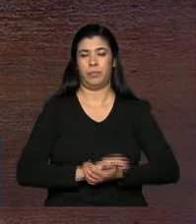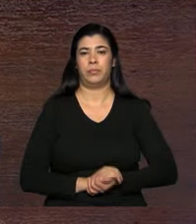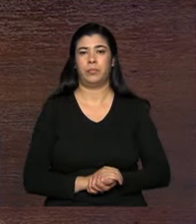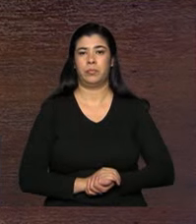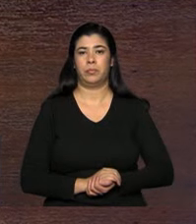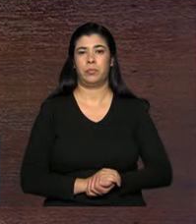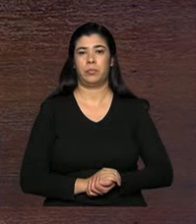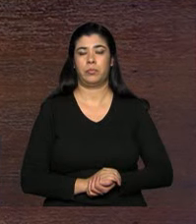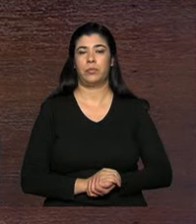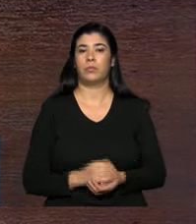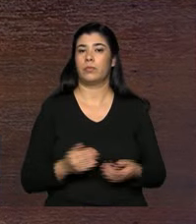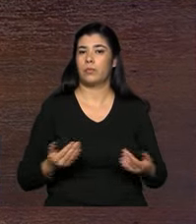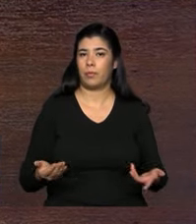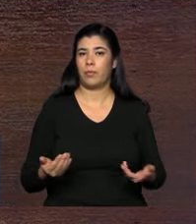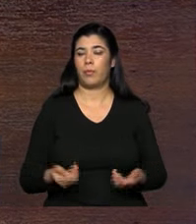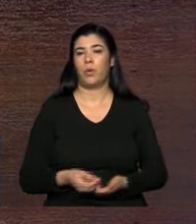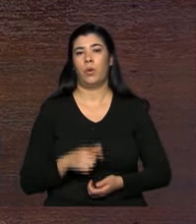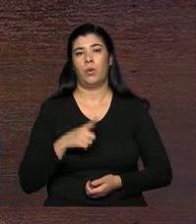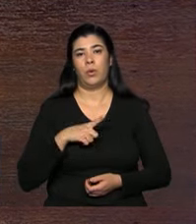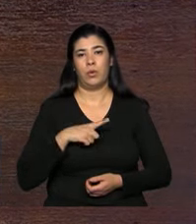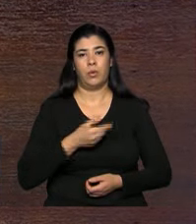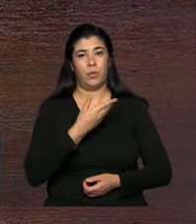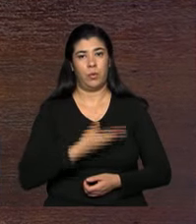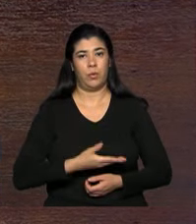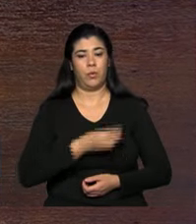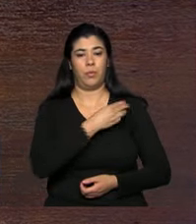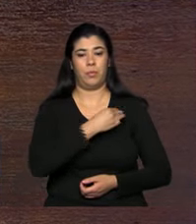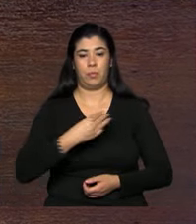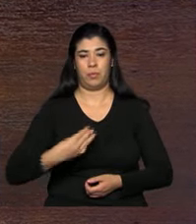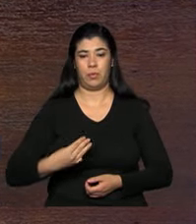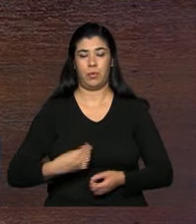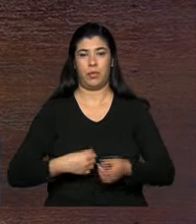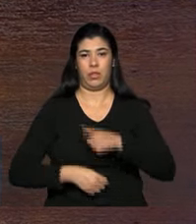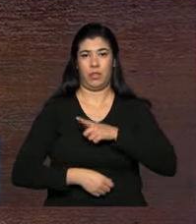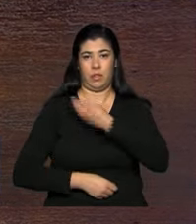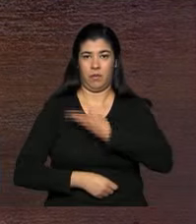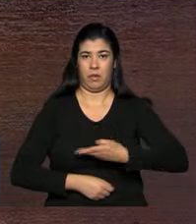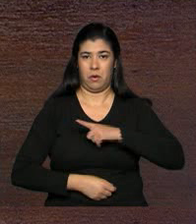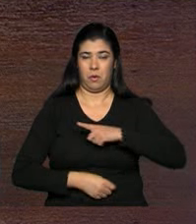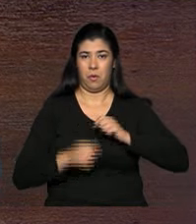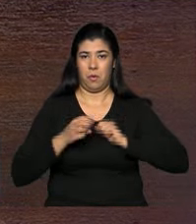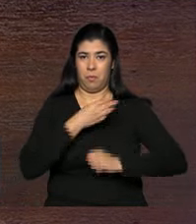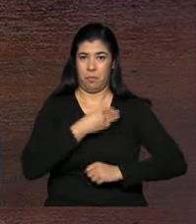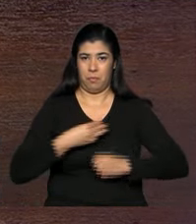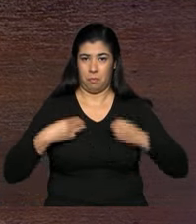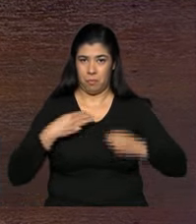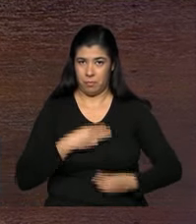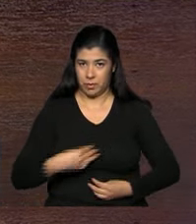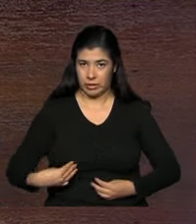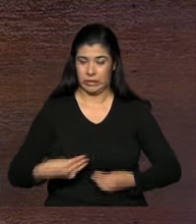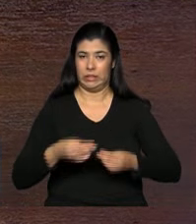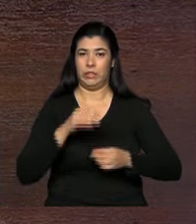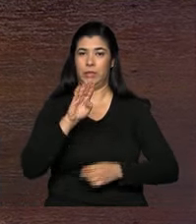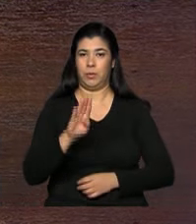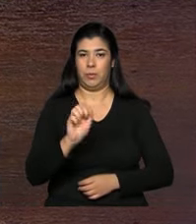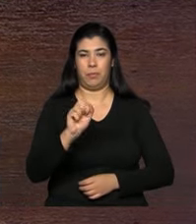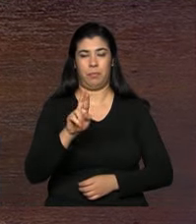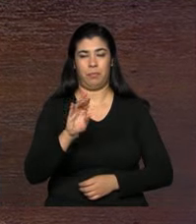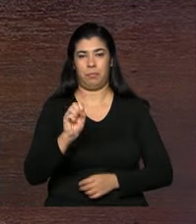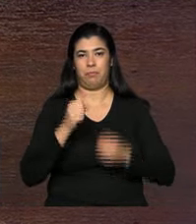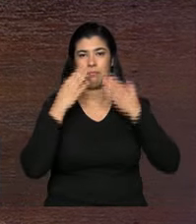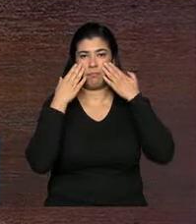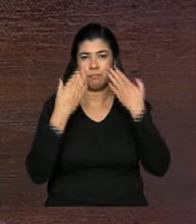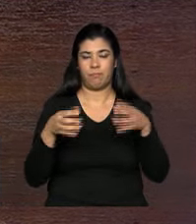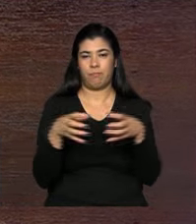Barbosa apresentou aqui o que foi o o ponto principal da reunião hoje apresentação desse conjunto